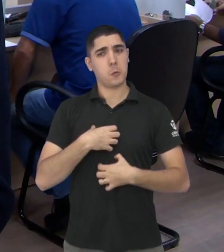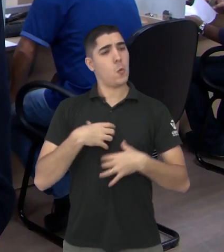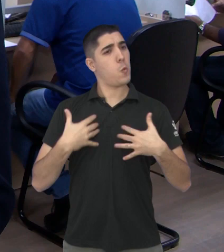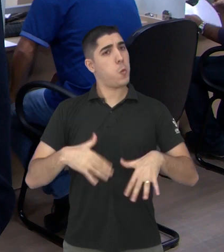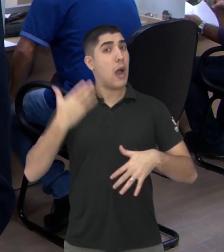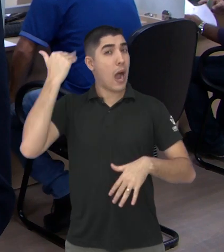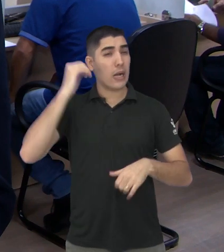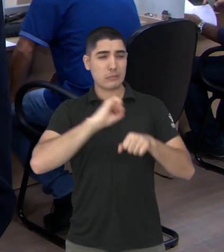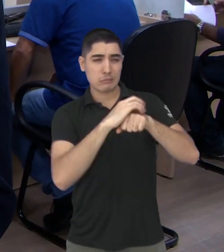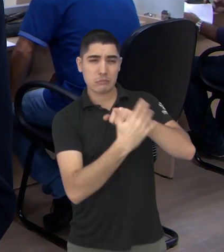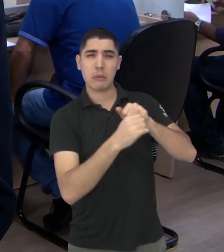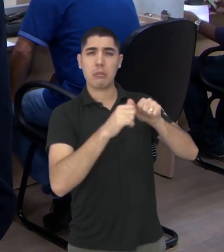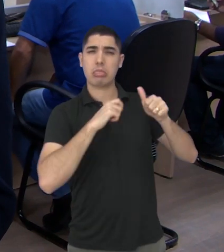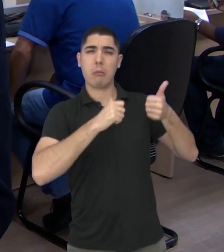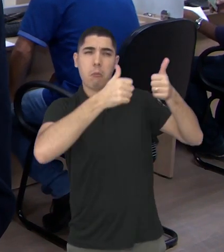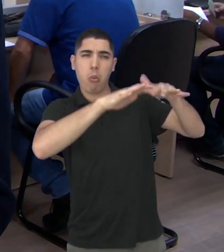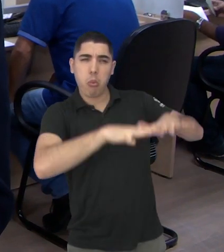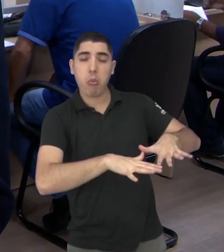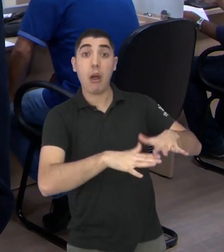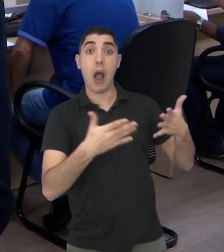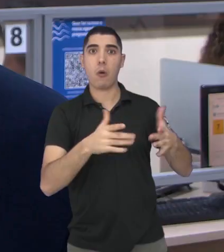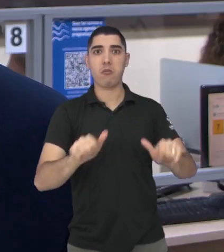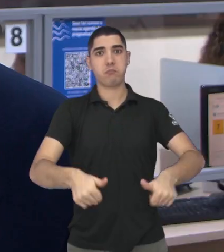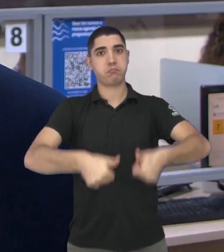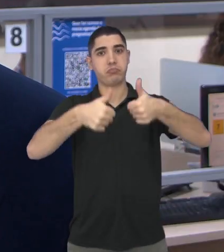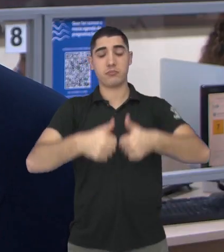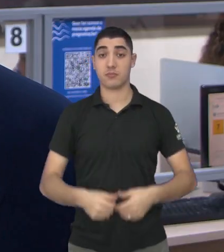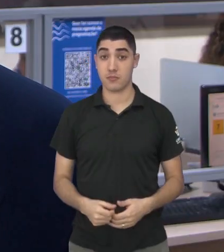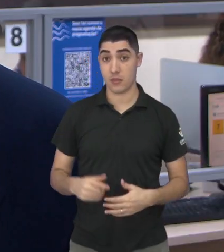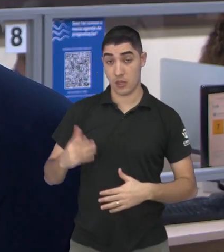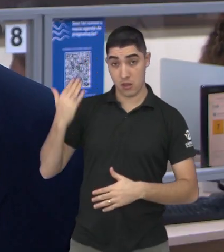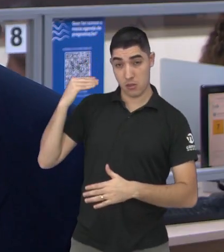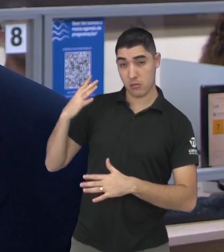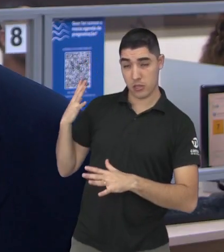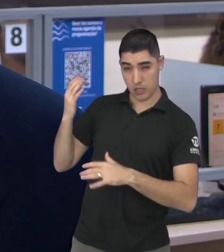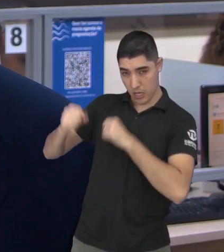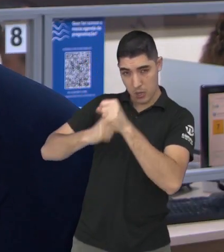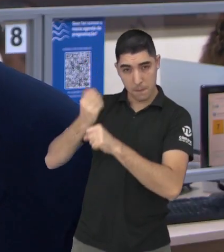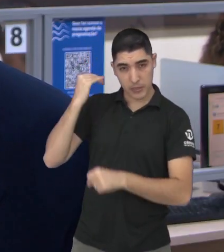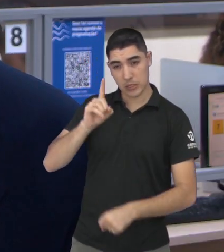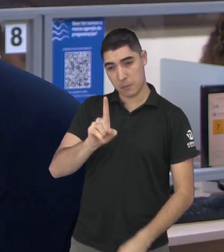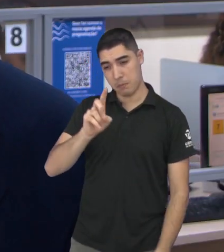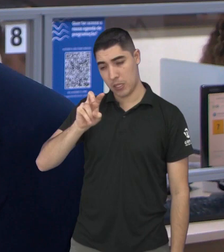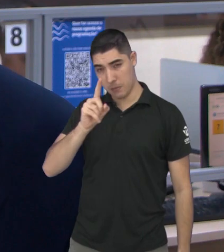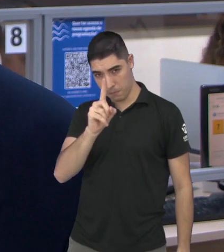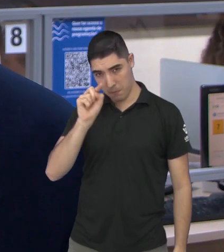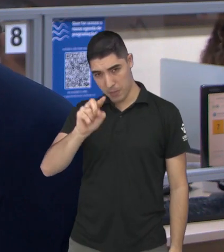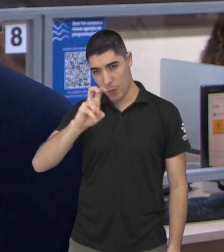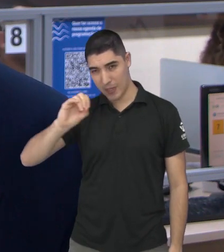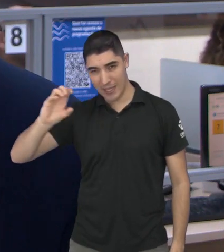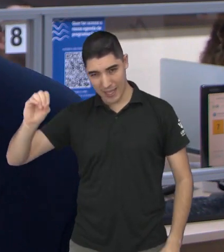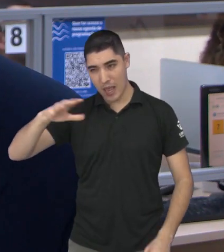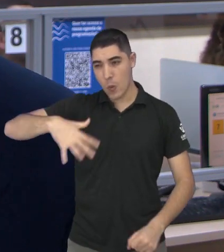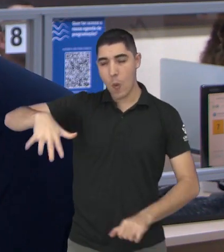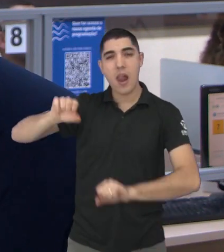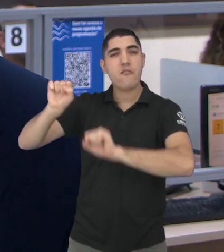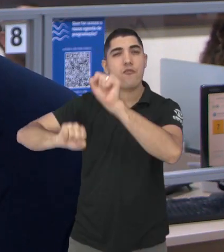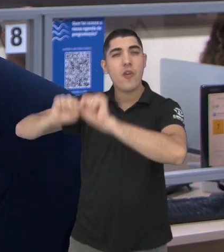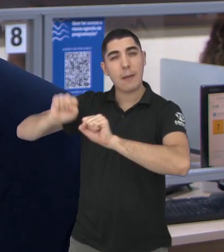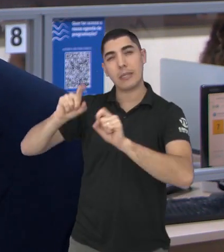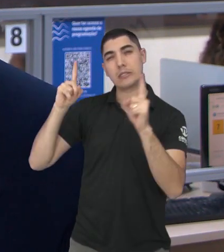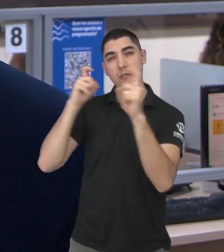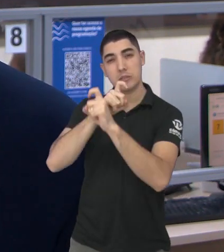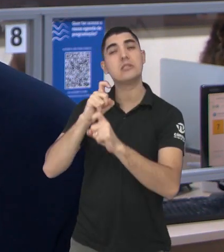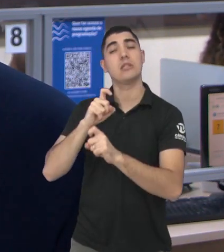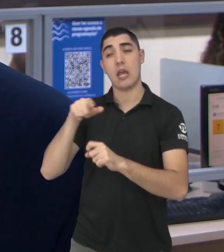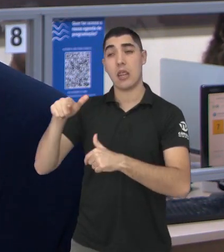setor se recupera das perdas causadas pela pandemia o ano passado foram quase 1.500 postos de trabalho na indústria que é um emprego muito mais